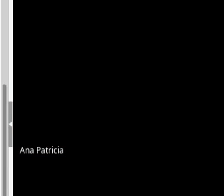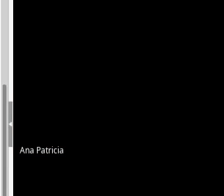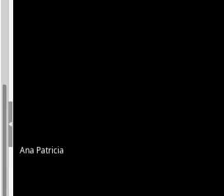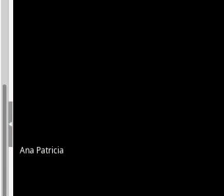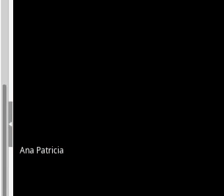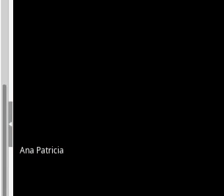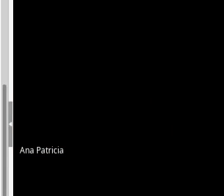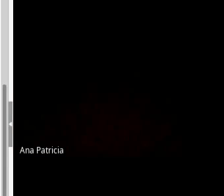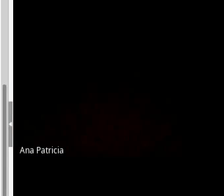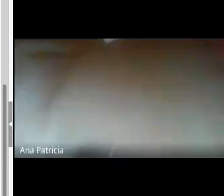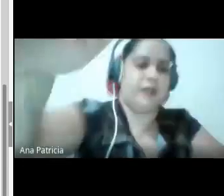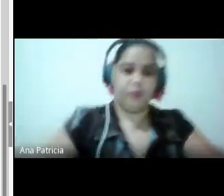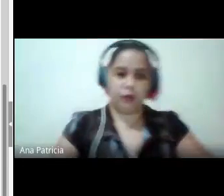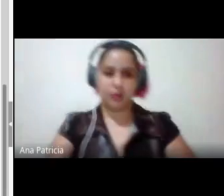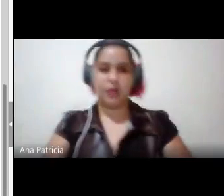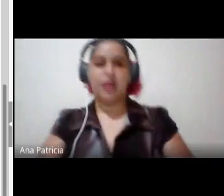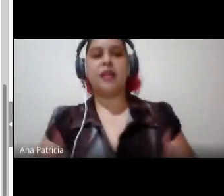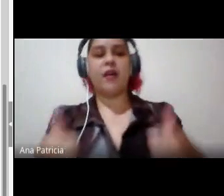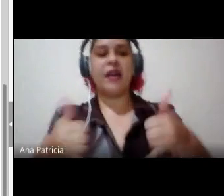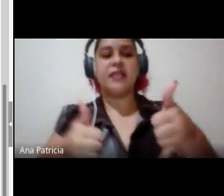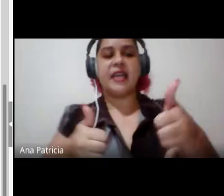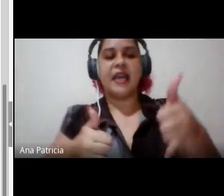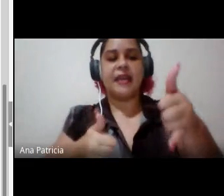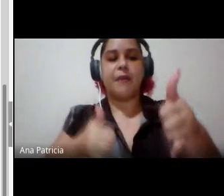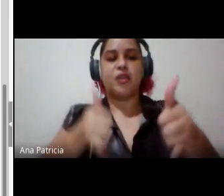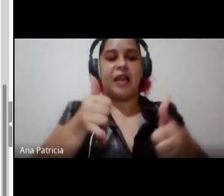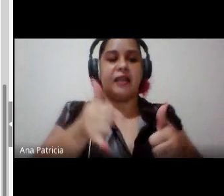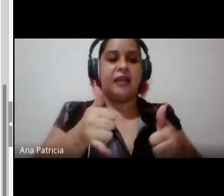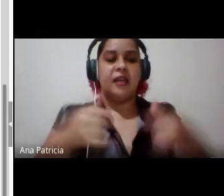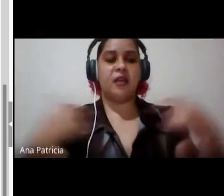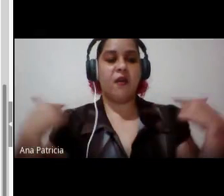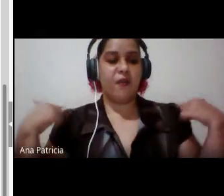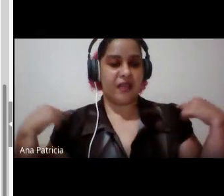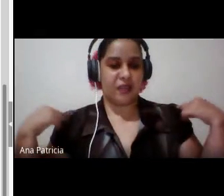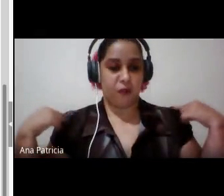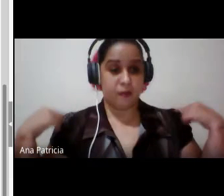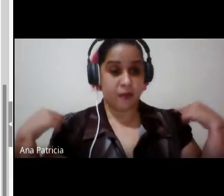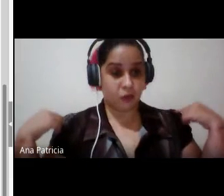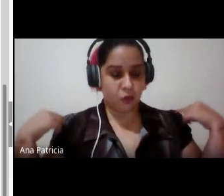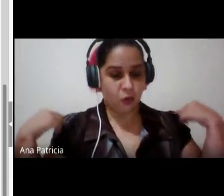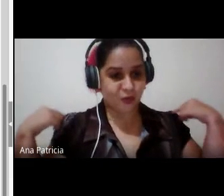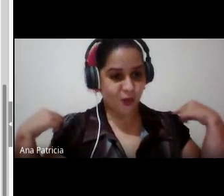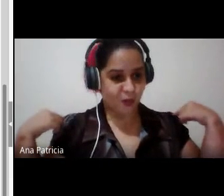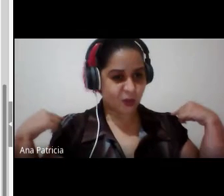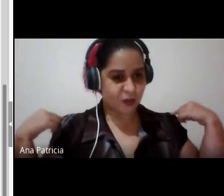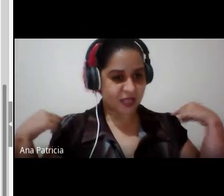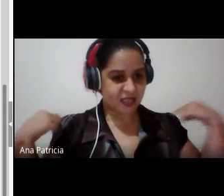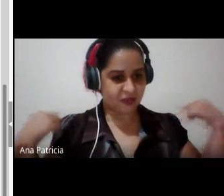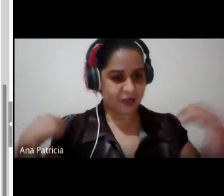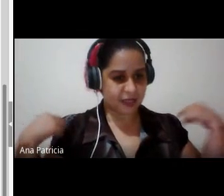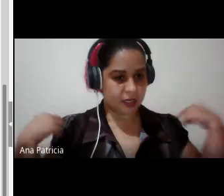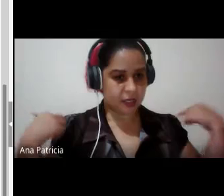Deixa eu fechar aqui minha câmera que todo mundo vê. Pronto. Então, eu quero dizer que ela é debochada. Então, eu vou fazer o movimento com os ombros, como